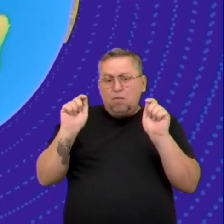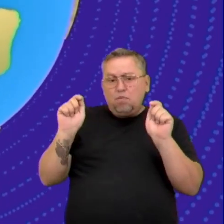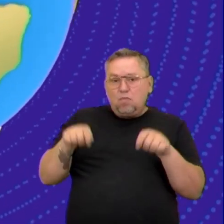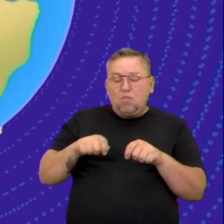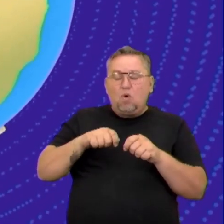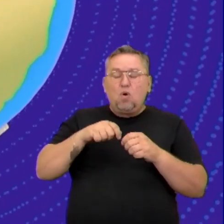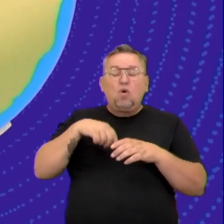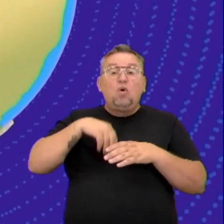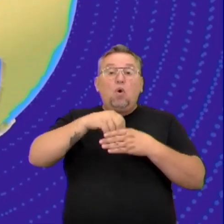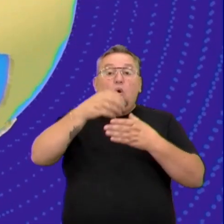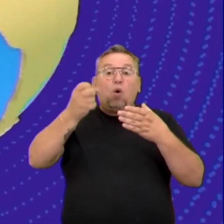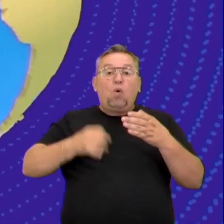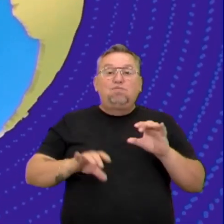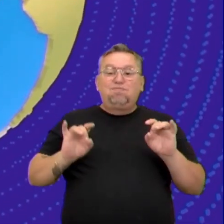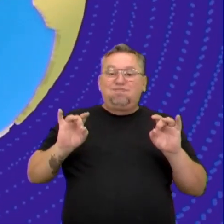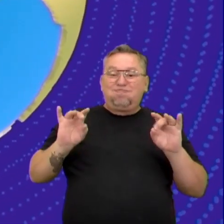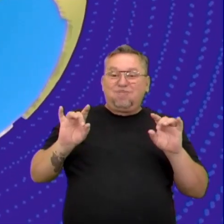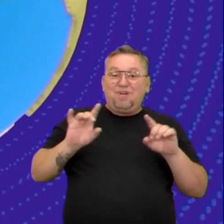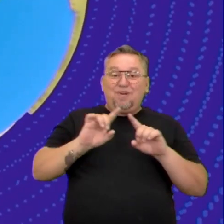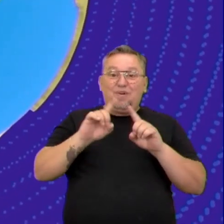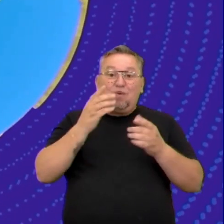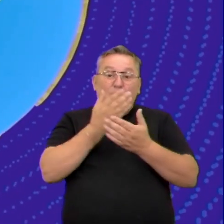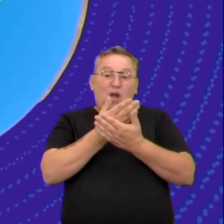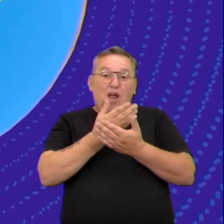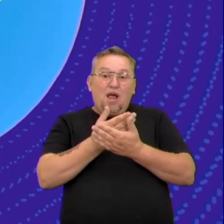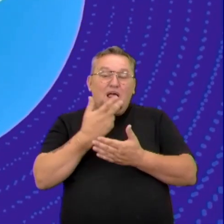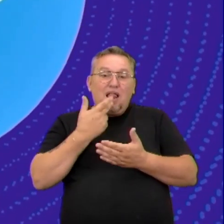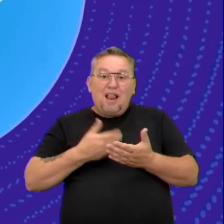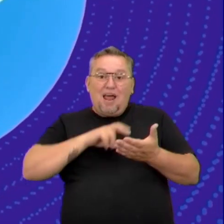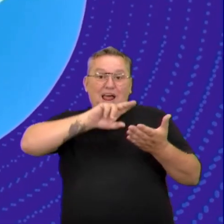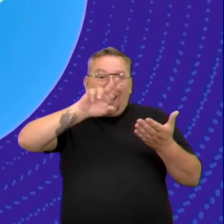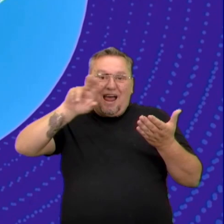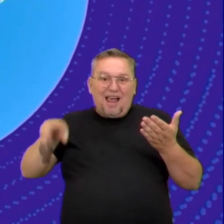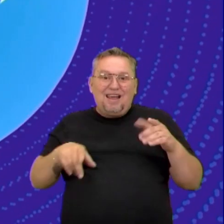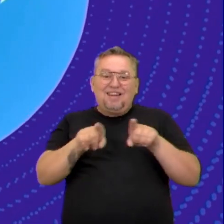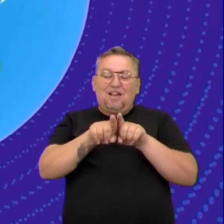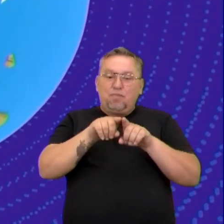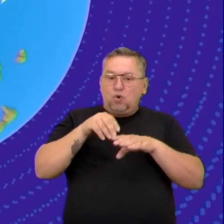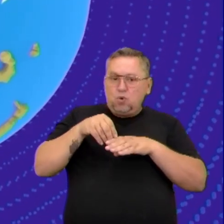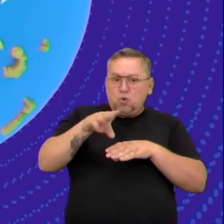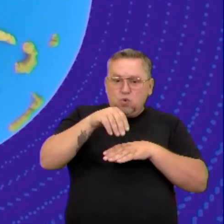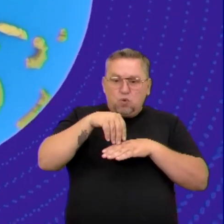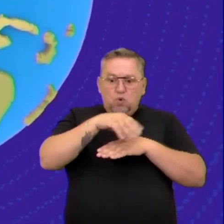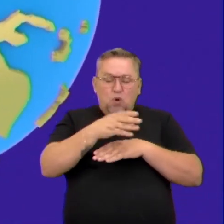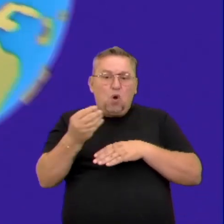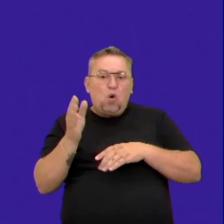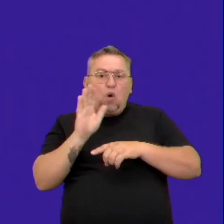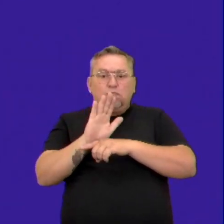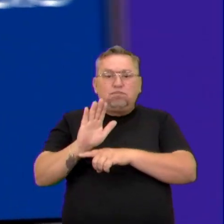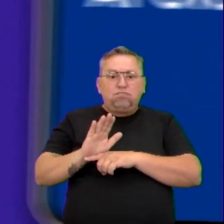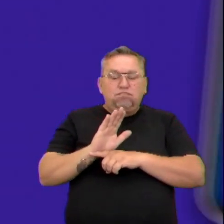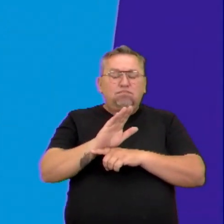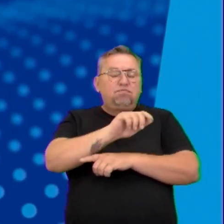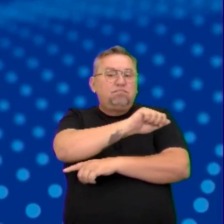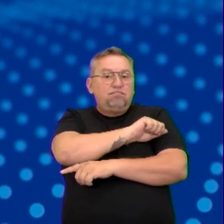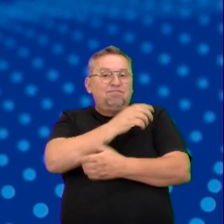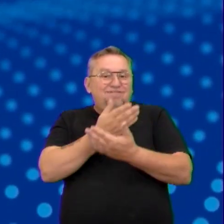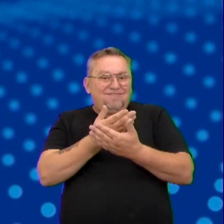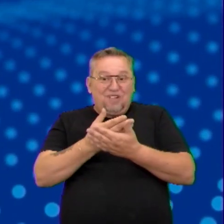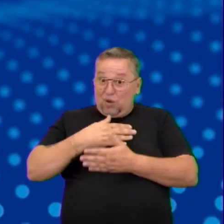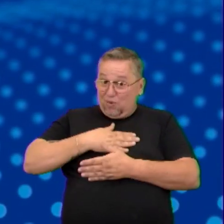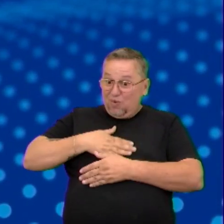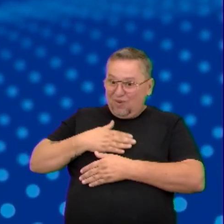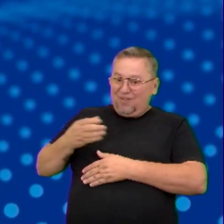os conteúdos especiais, como aulas de línguas estrangeiras e dicas de como apoiar os alunos nos estudos. Gostou